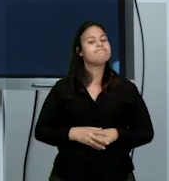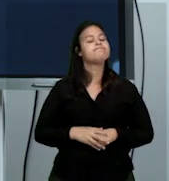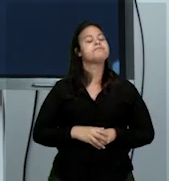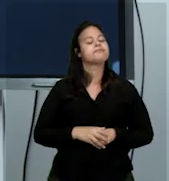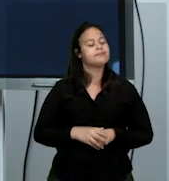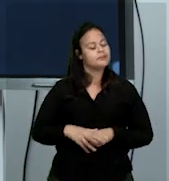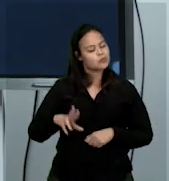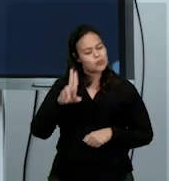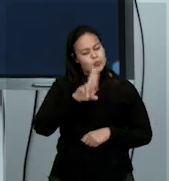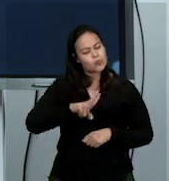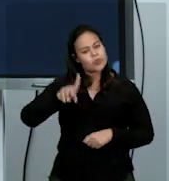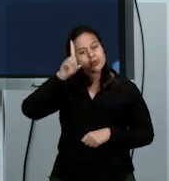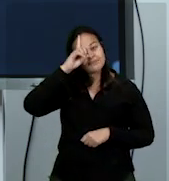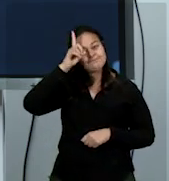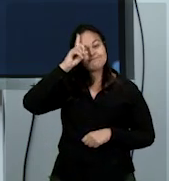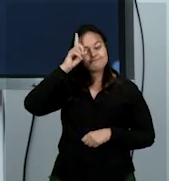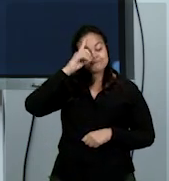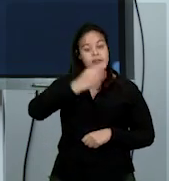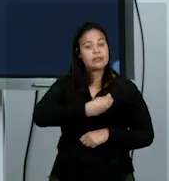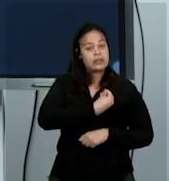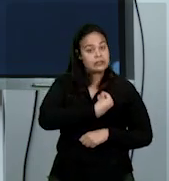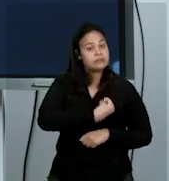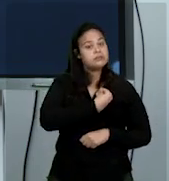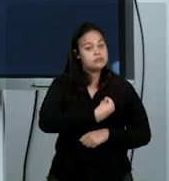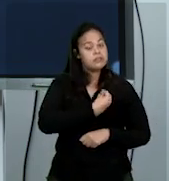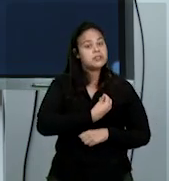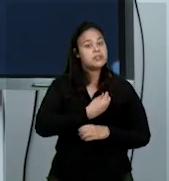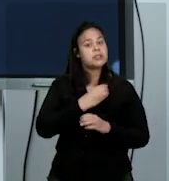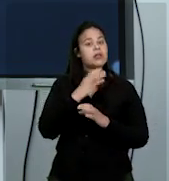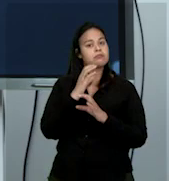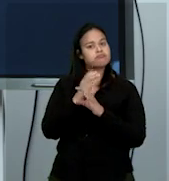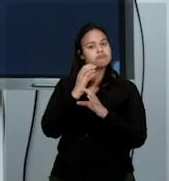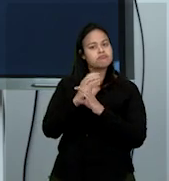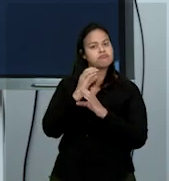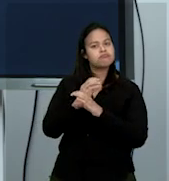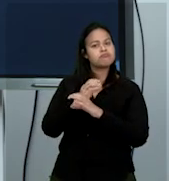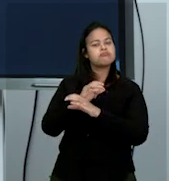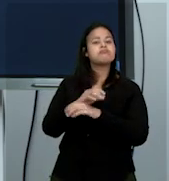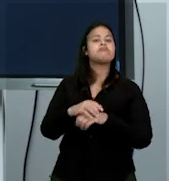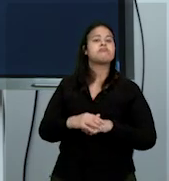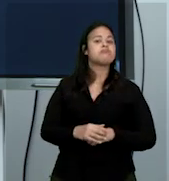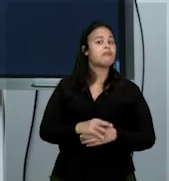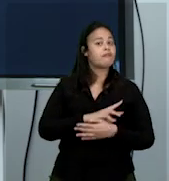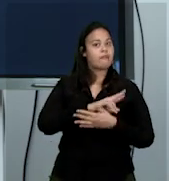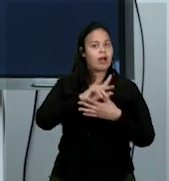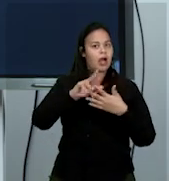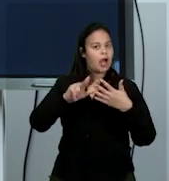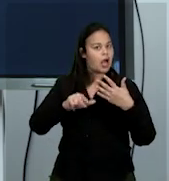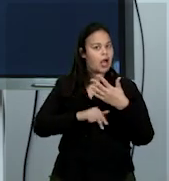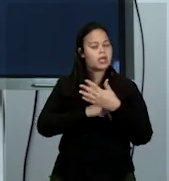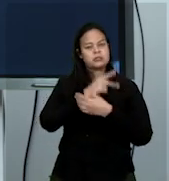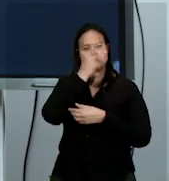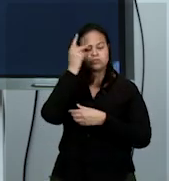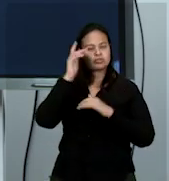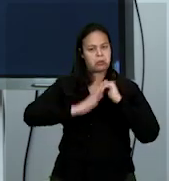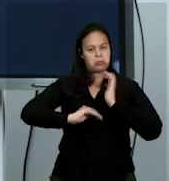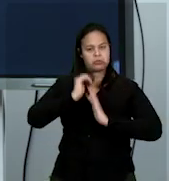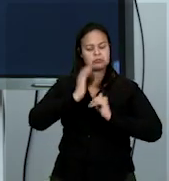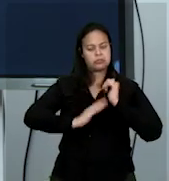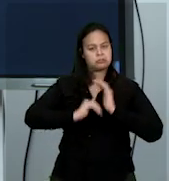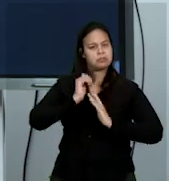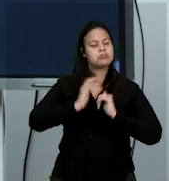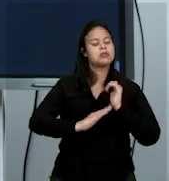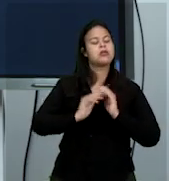muito útil na vida aí dos engenheiros, na vida de várias pessoas. Isso é muito útil a gente estar